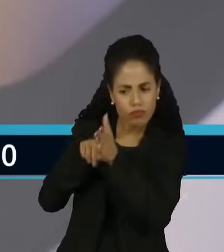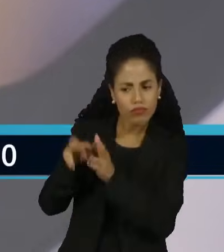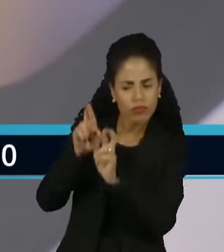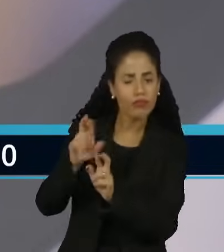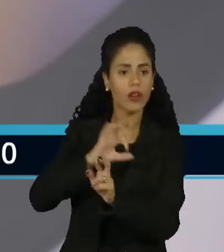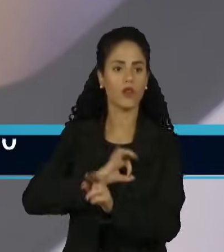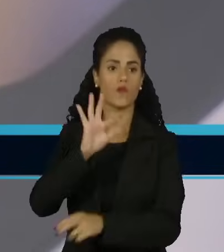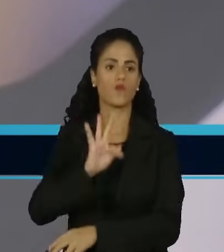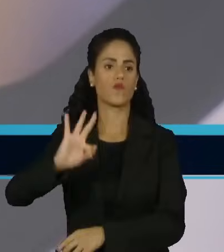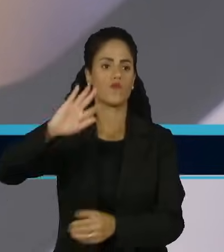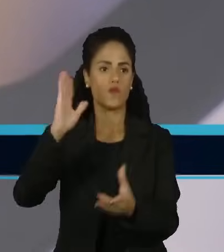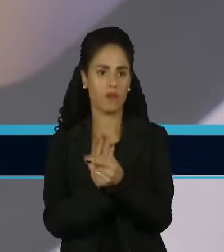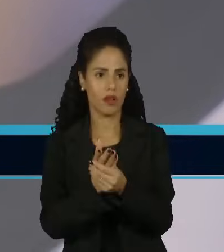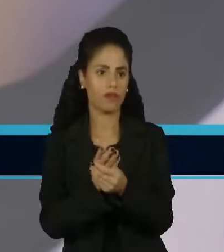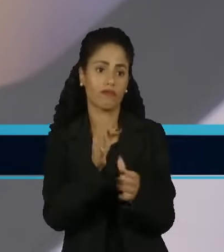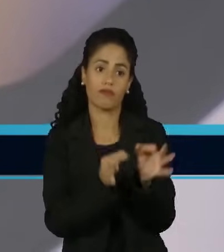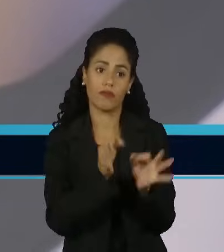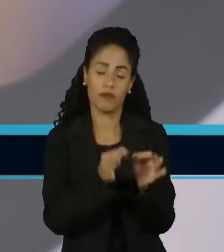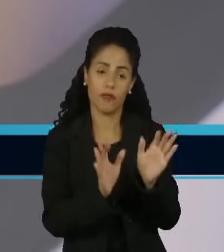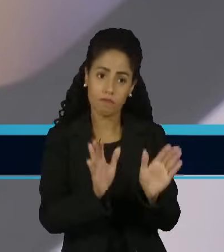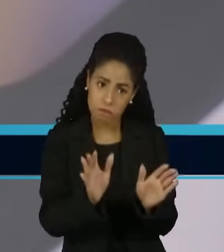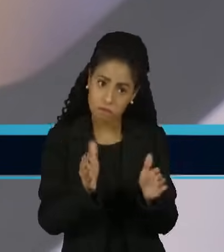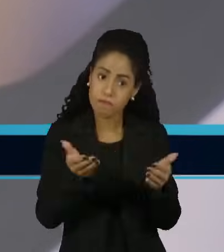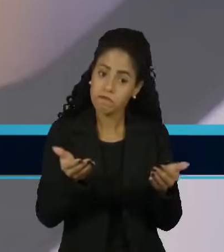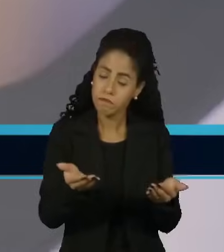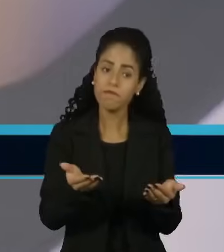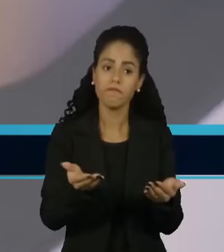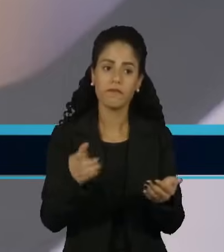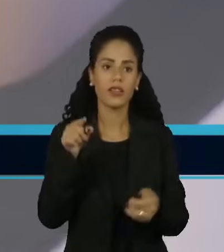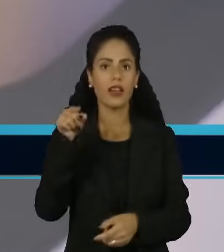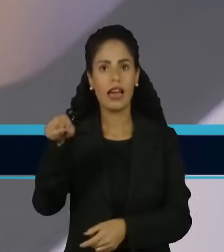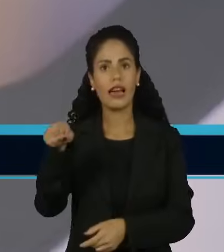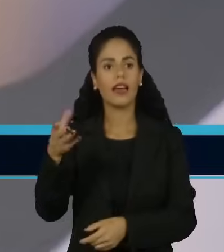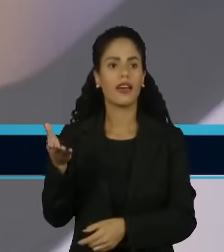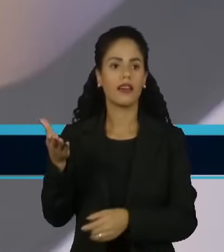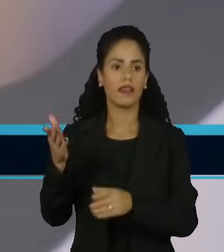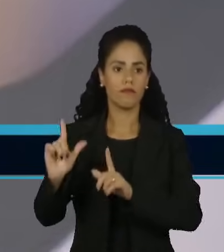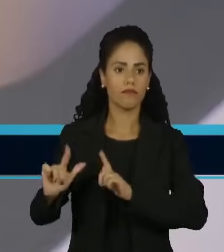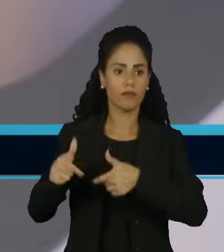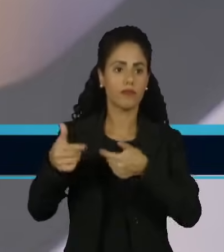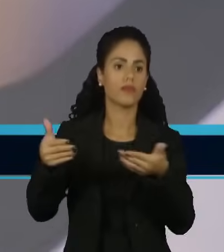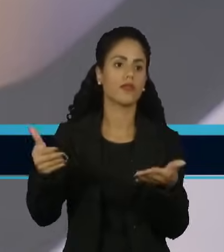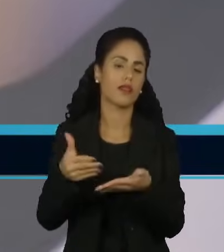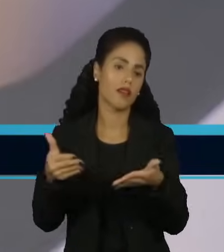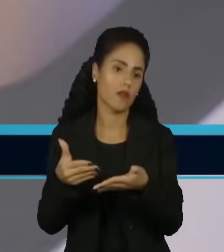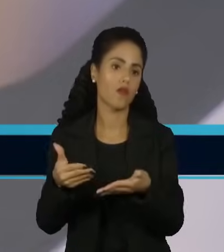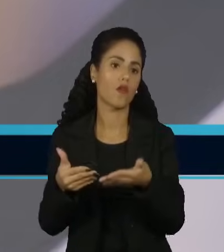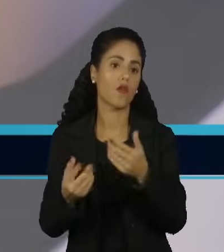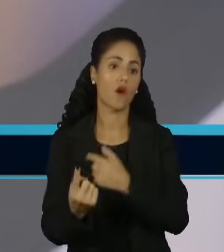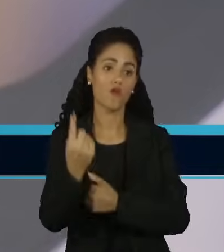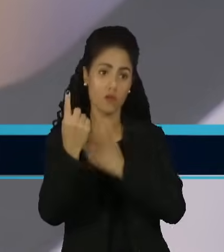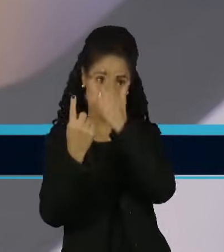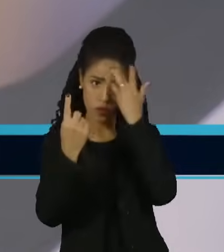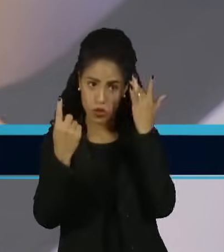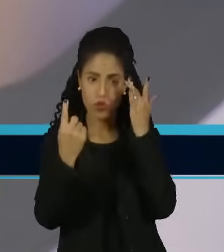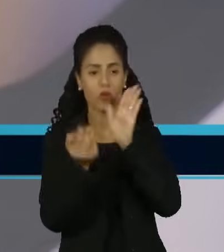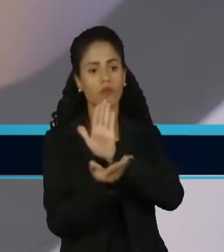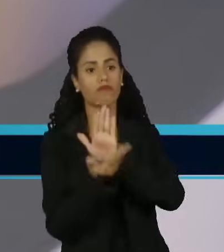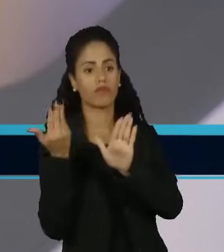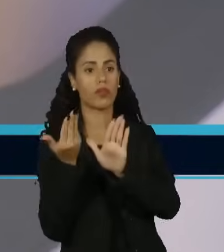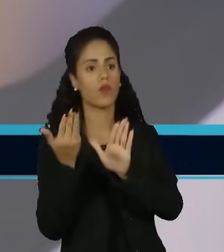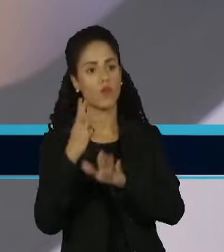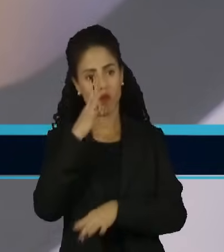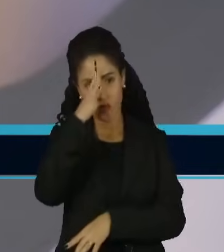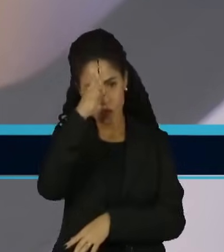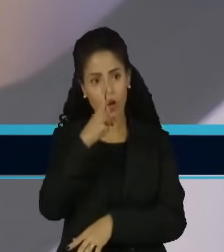alvo de um processo judicial. Ele tomou a primeira medida, que foi tirar um dos acusados, um dos envolvidos,